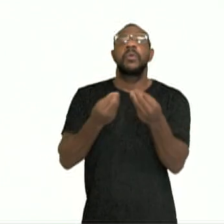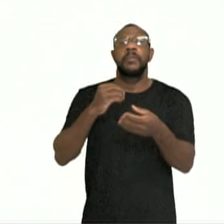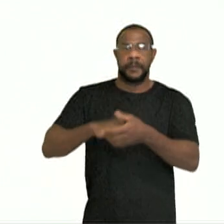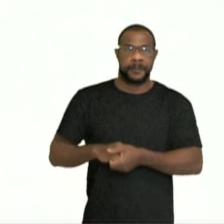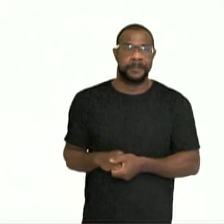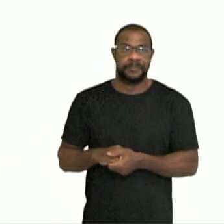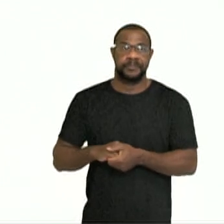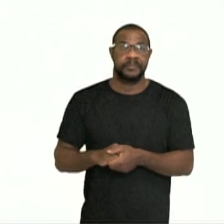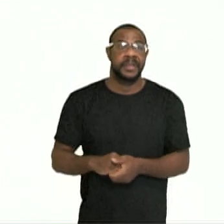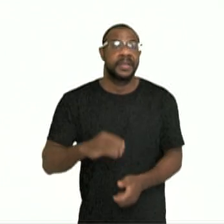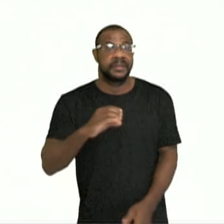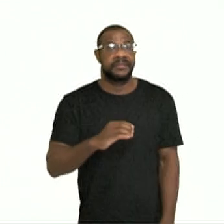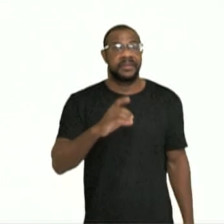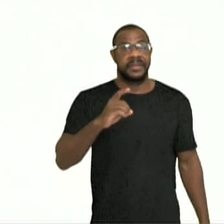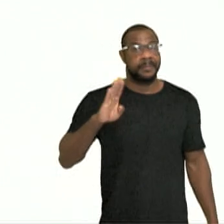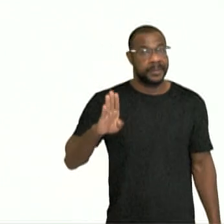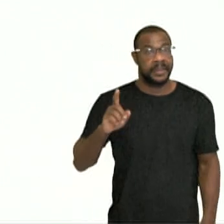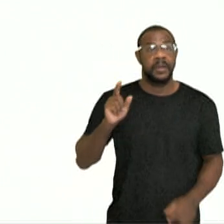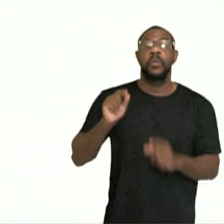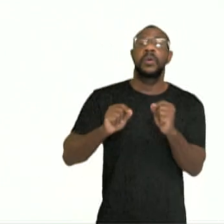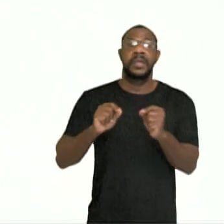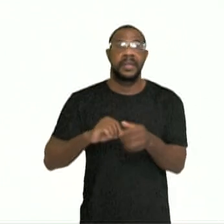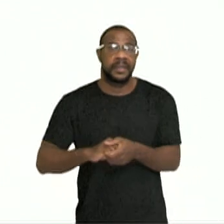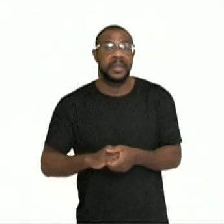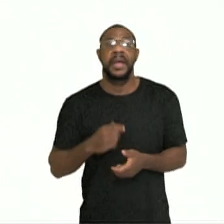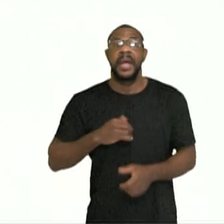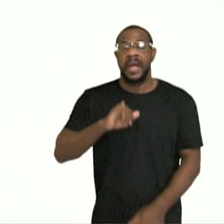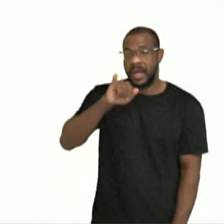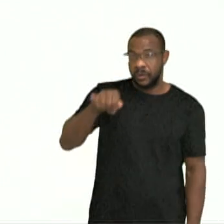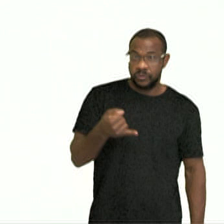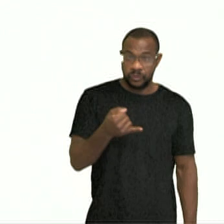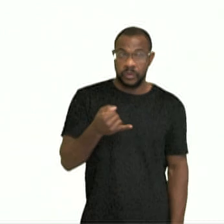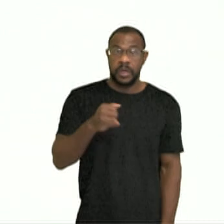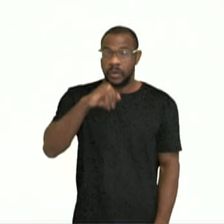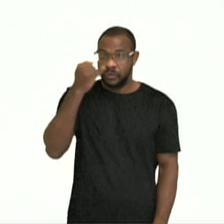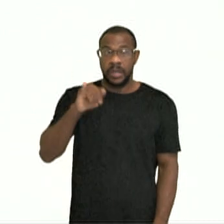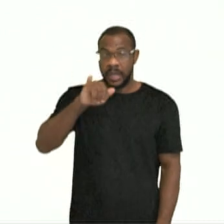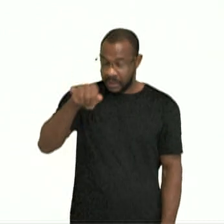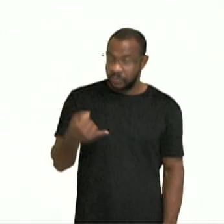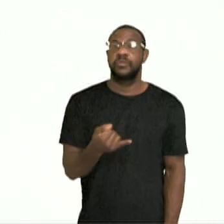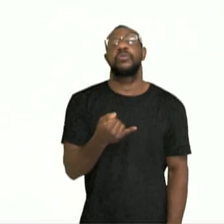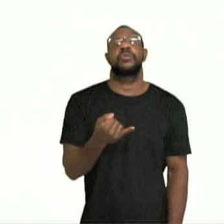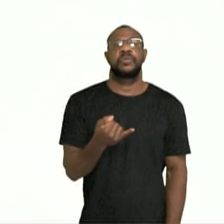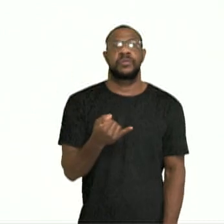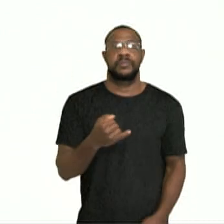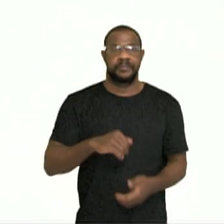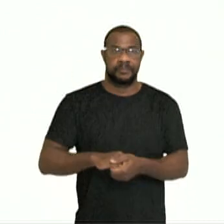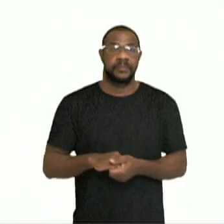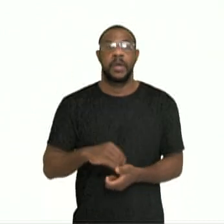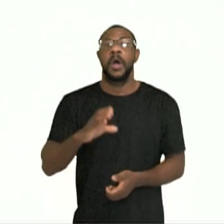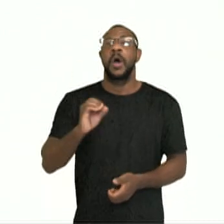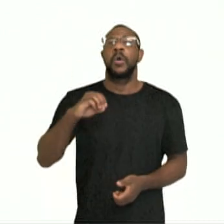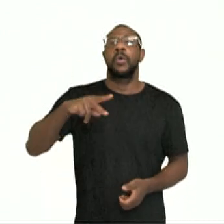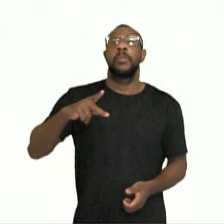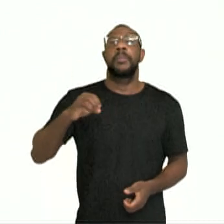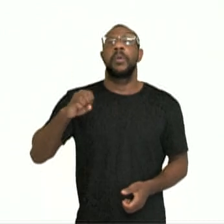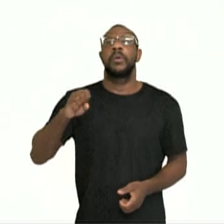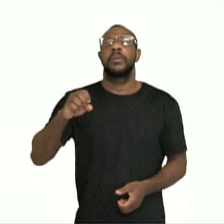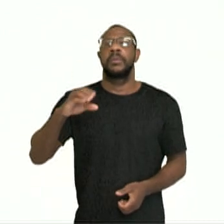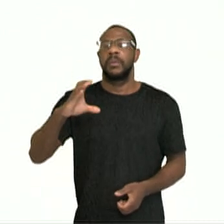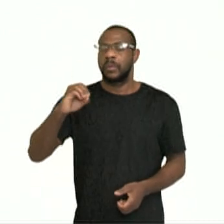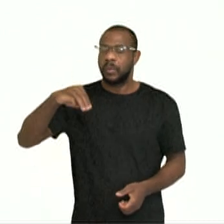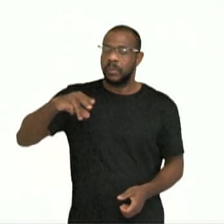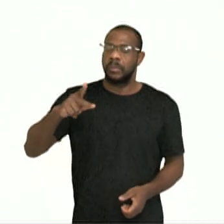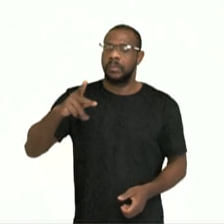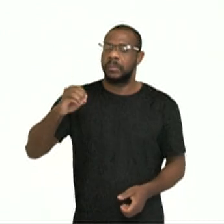que o CDB é exatamente uma aplicação de juro composto. A gente já sabe dos outros vídeos. Então, vocês usando esses dados, vocês